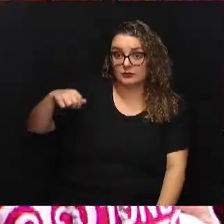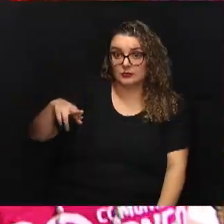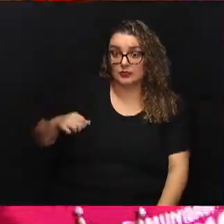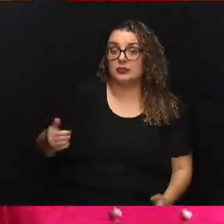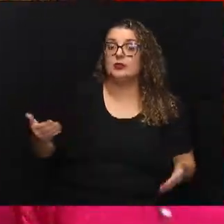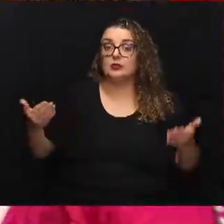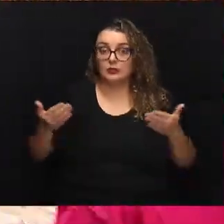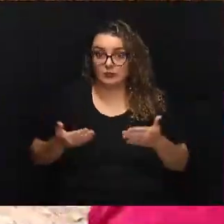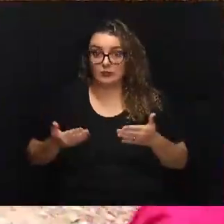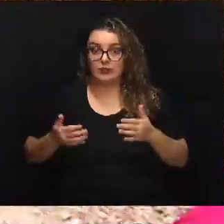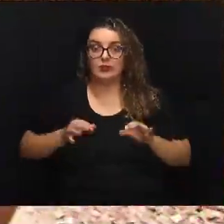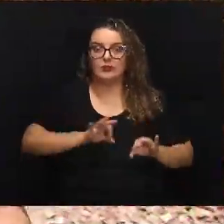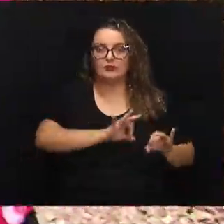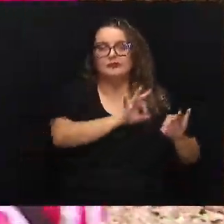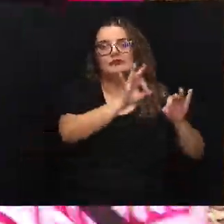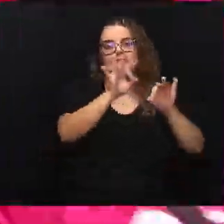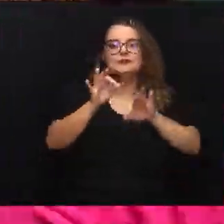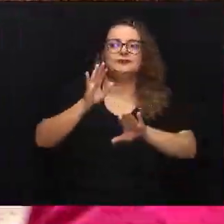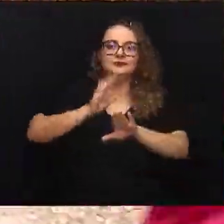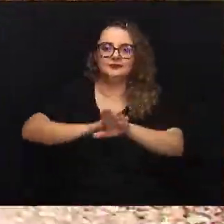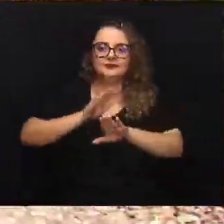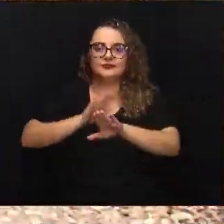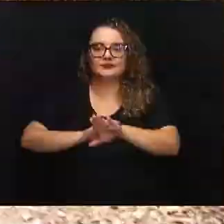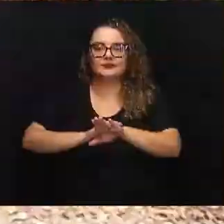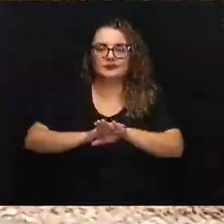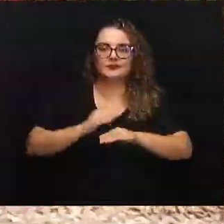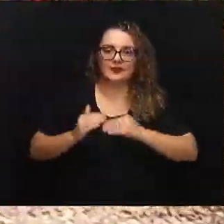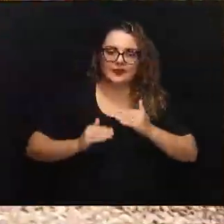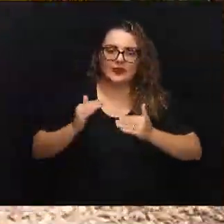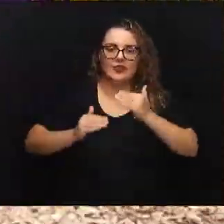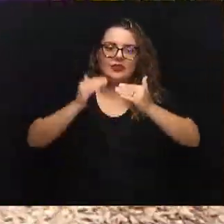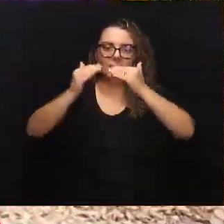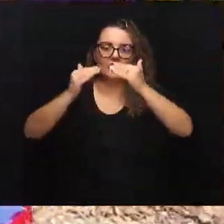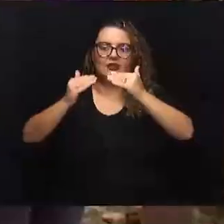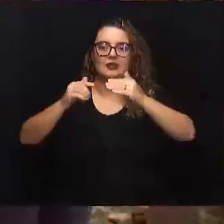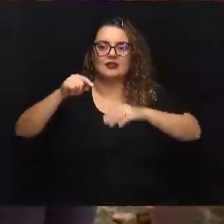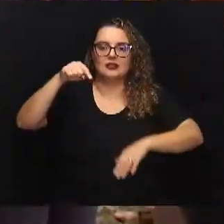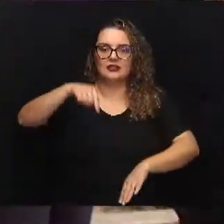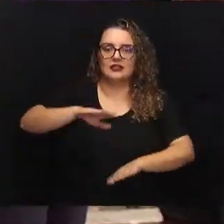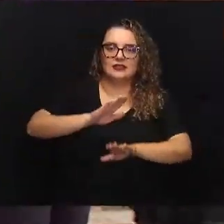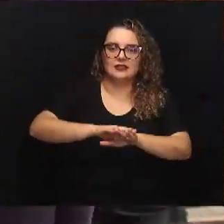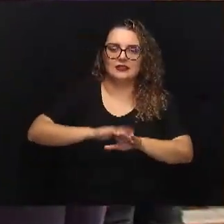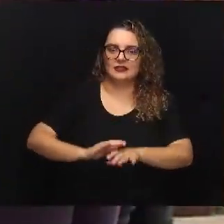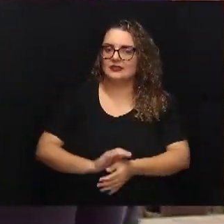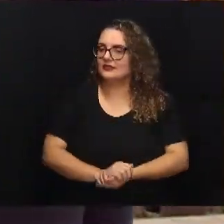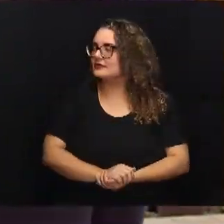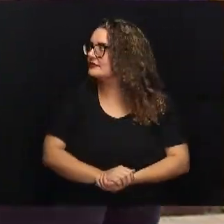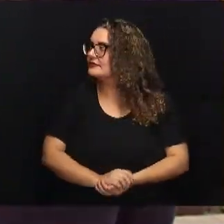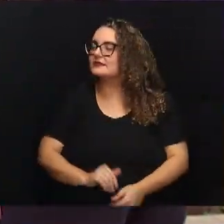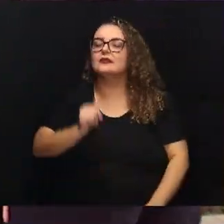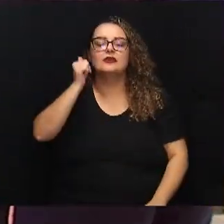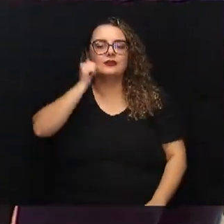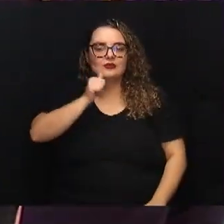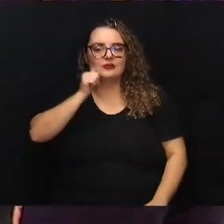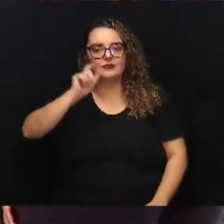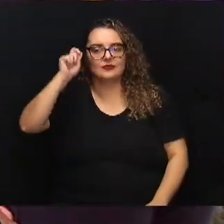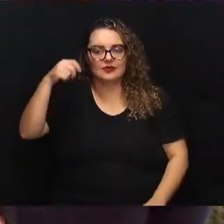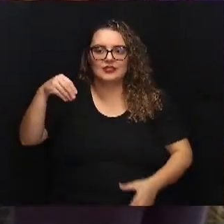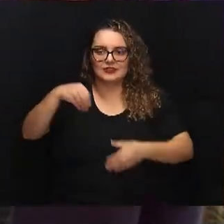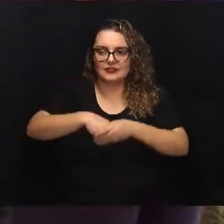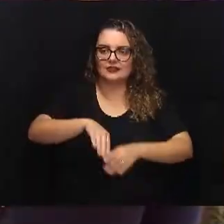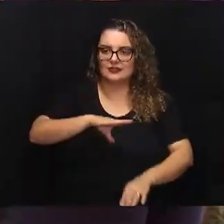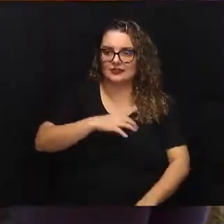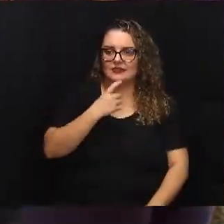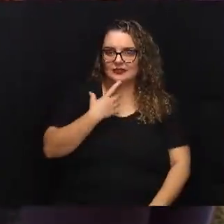hoje, acompanha ativamente o desenvolvimento dessas atividades. Tem uma mulher negra nascida nessa cidade,